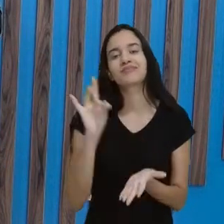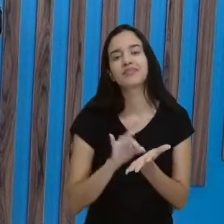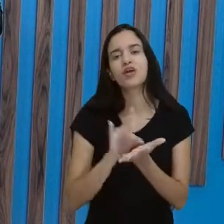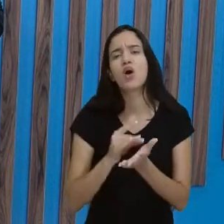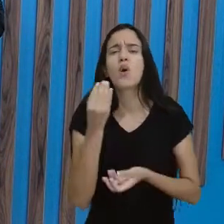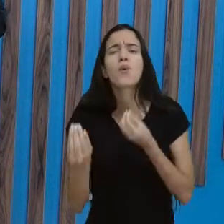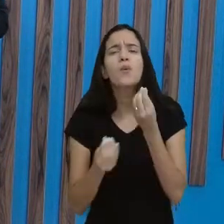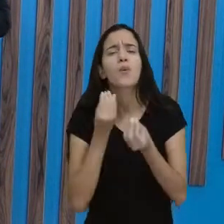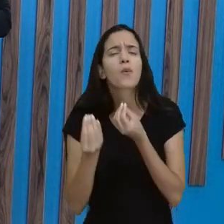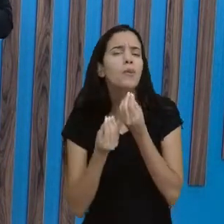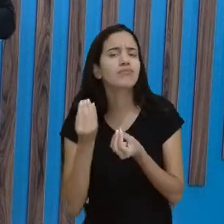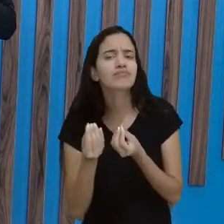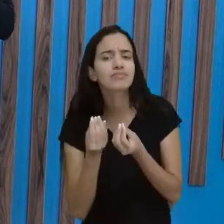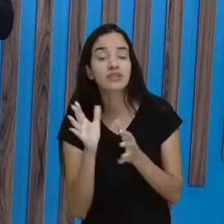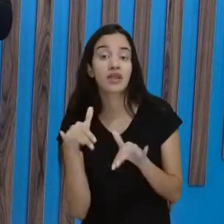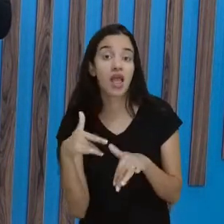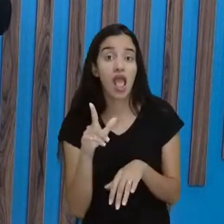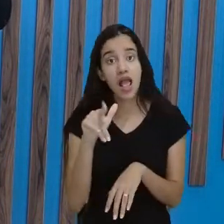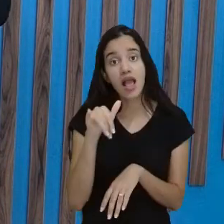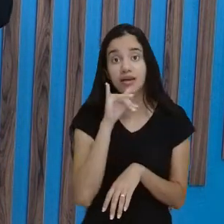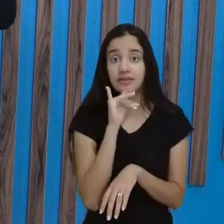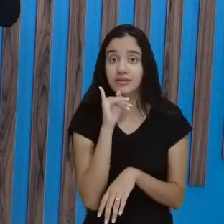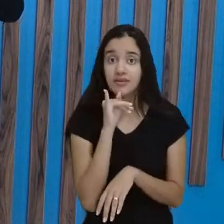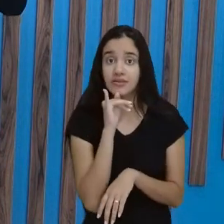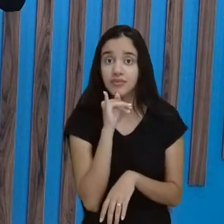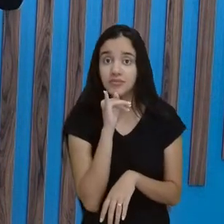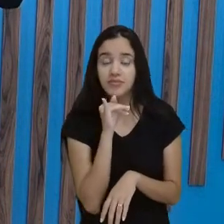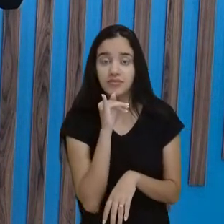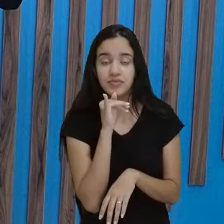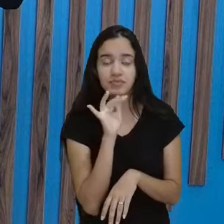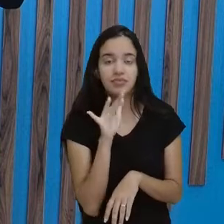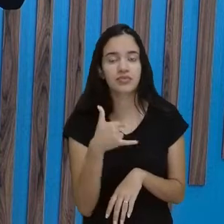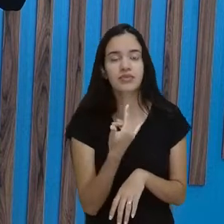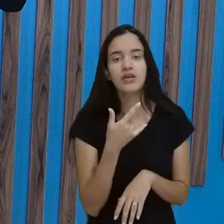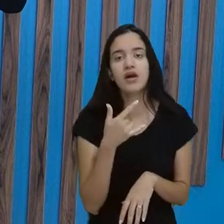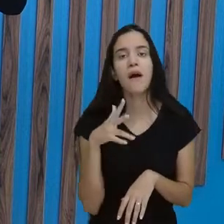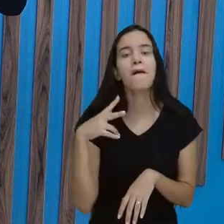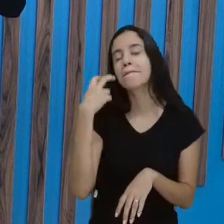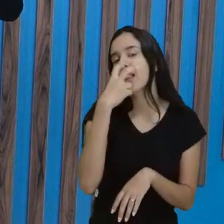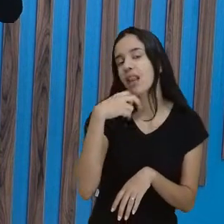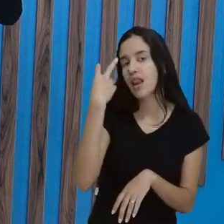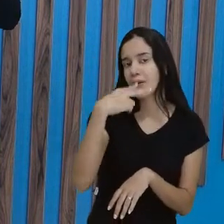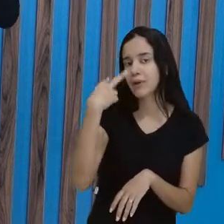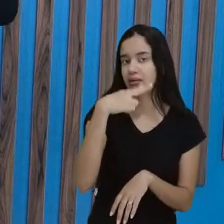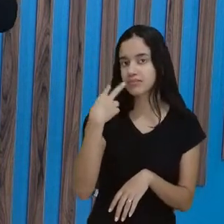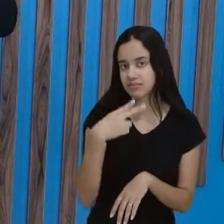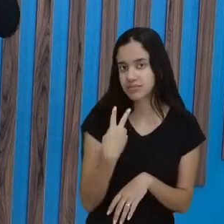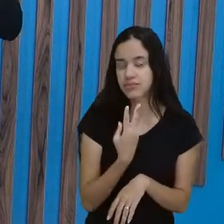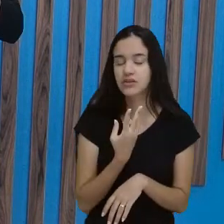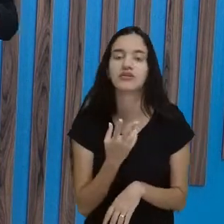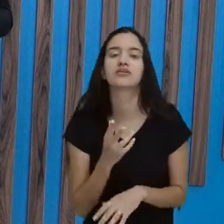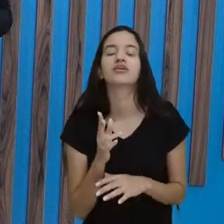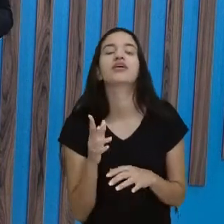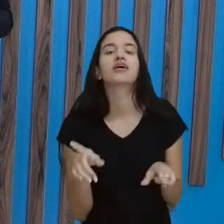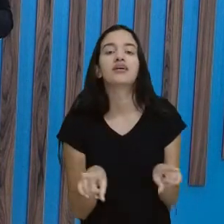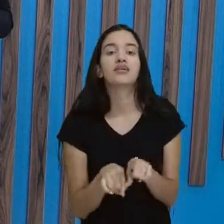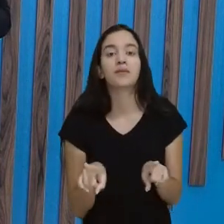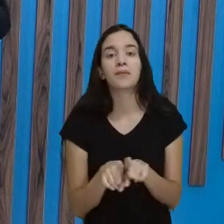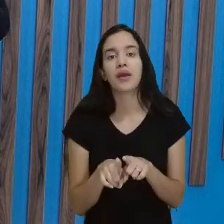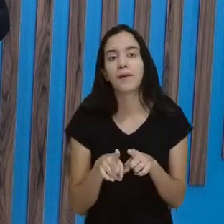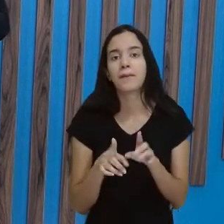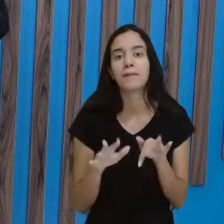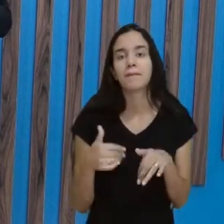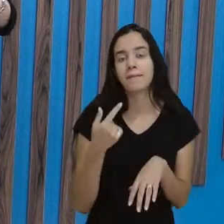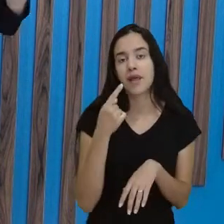é o som nasal? É quando o som não sai livremente pela boca, não é? Uhum. Ele sai pela boca e pelo